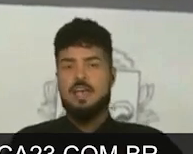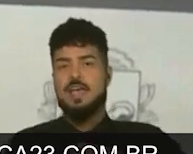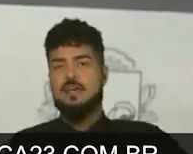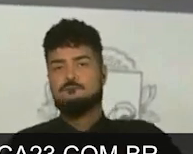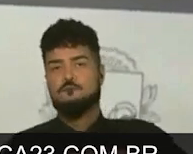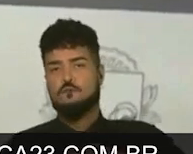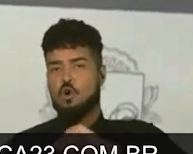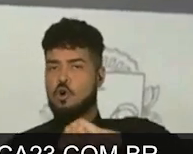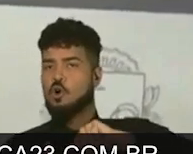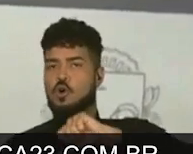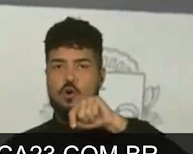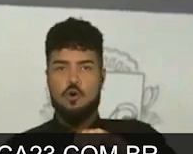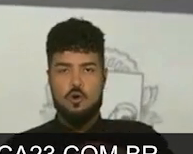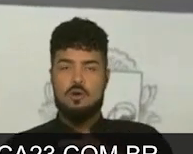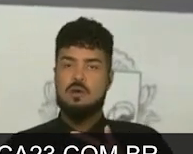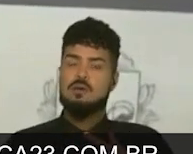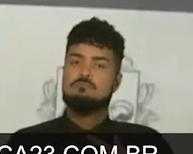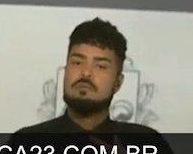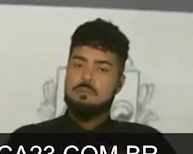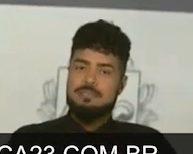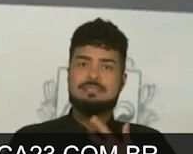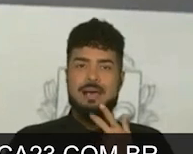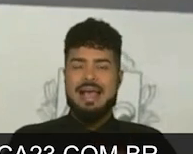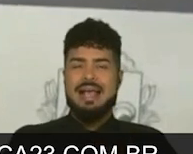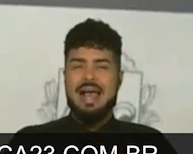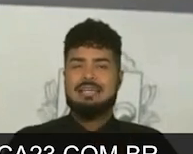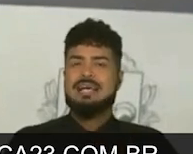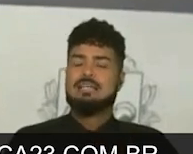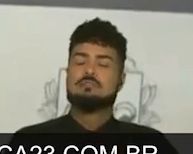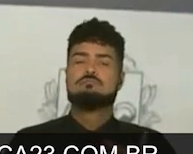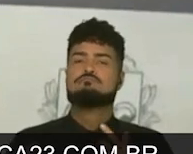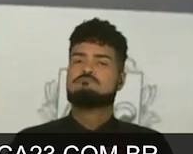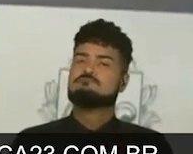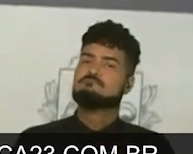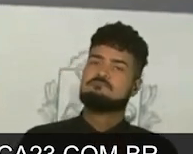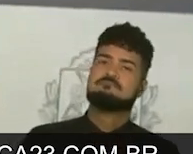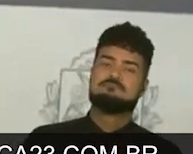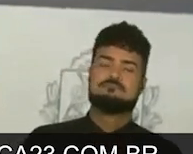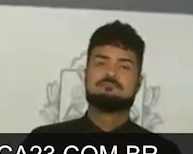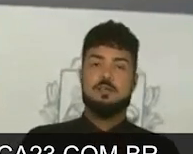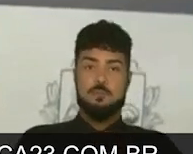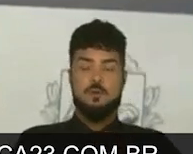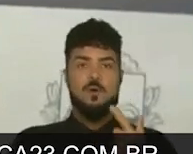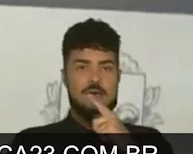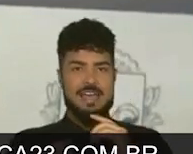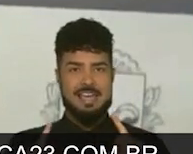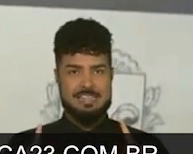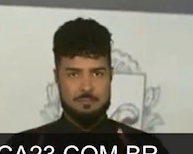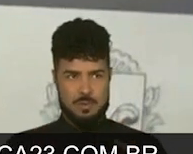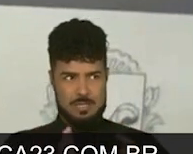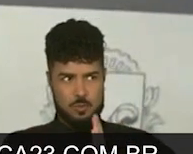reforma administrativa, que é uma racionalização dos gastos, porque a única forma de reduzir a carga tributária